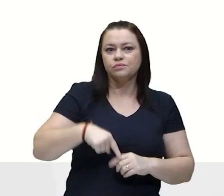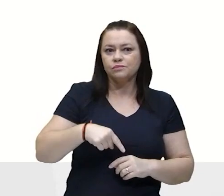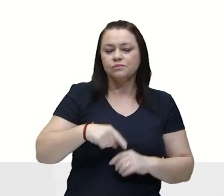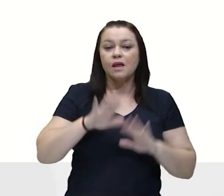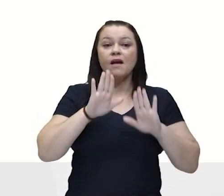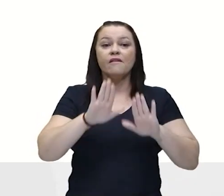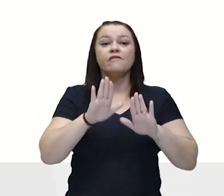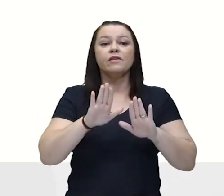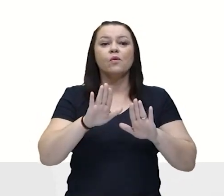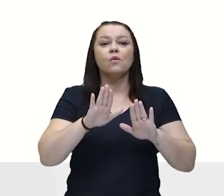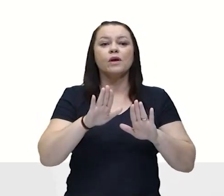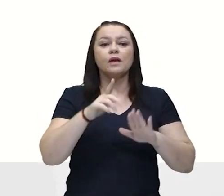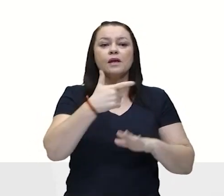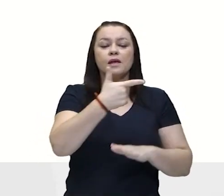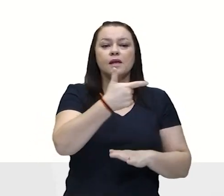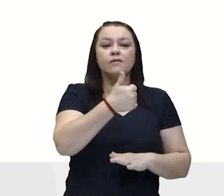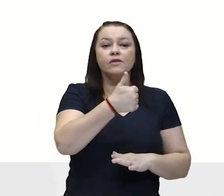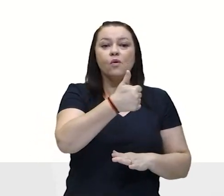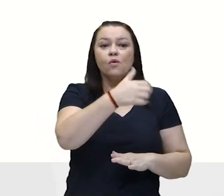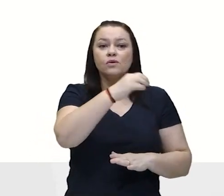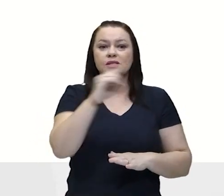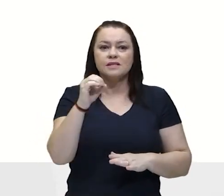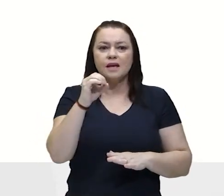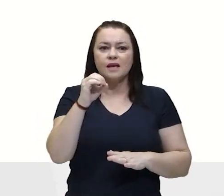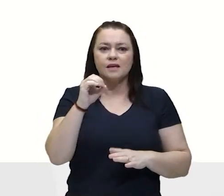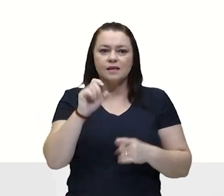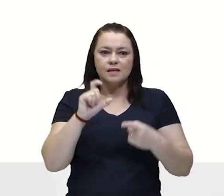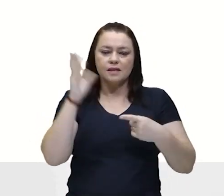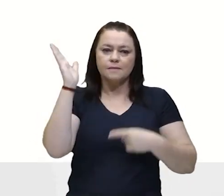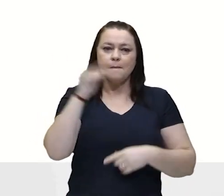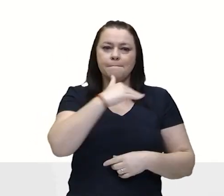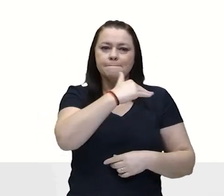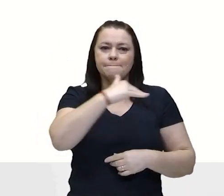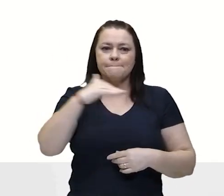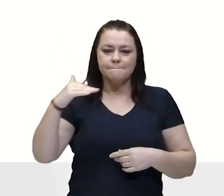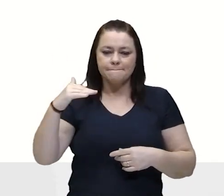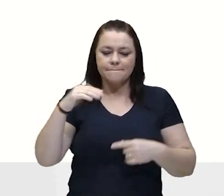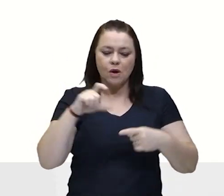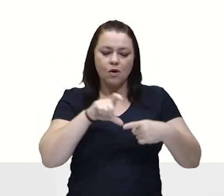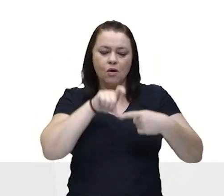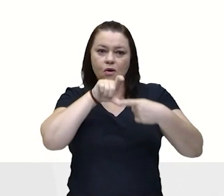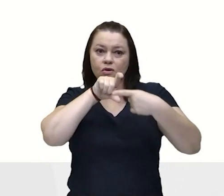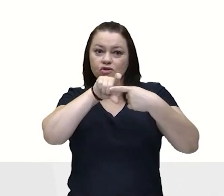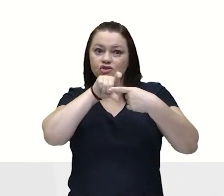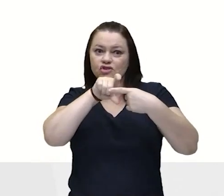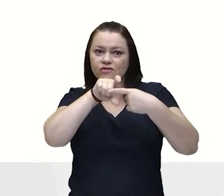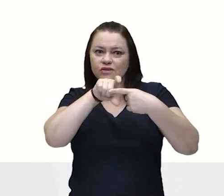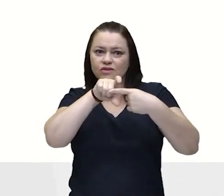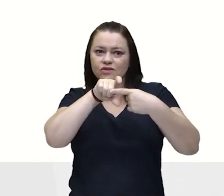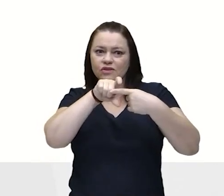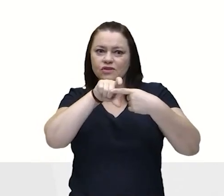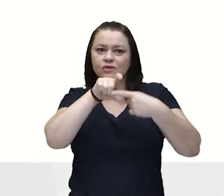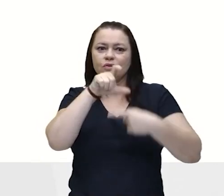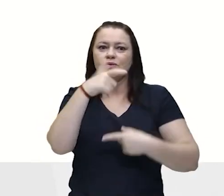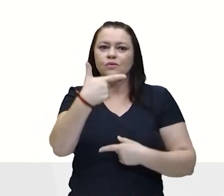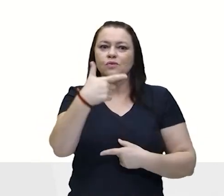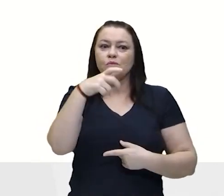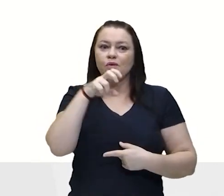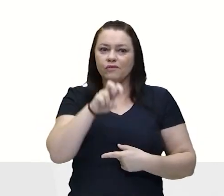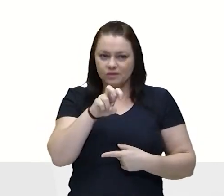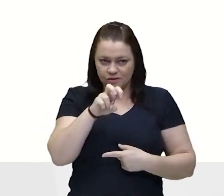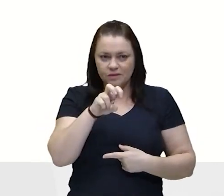que sobra? Sobra 100 dividido por 25. E quanto é 100 dividido por 25, professor? Vamos